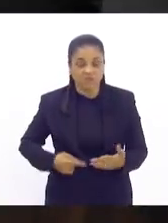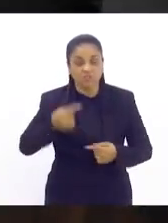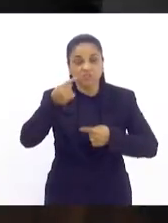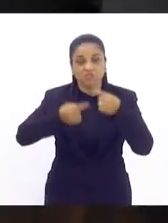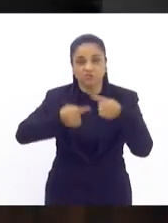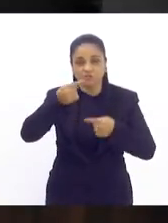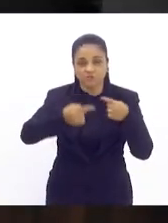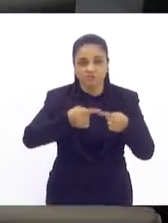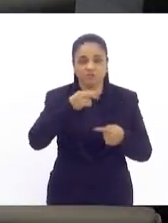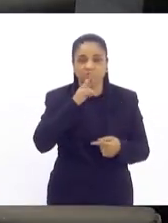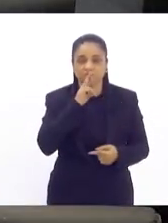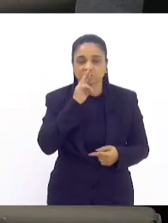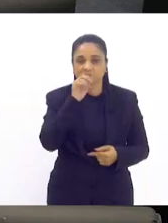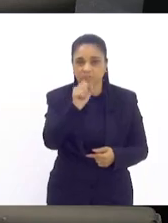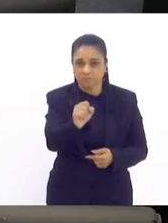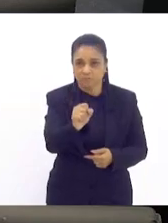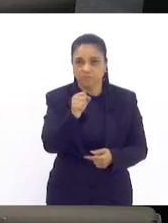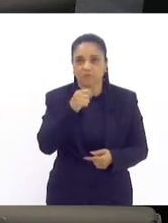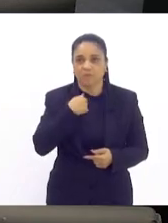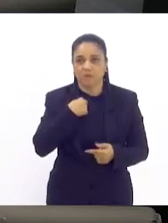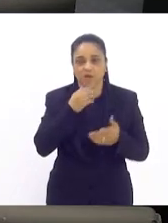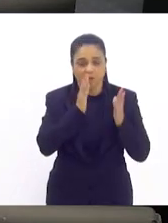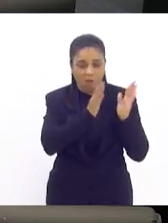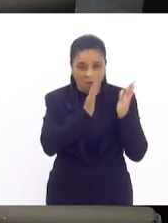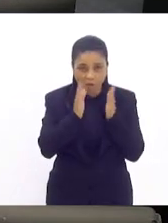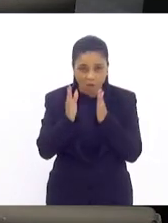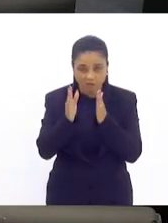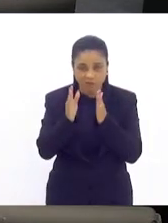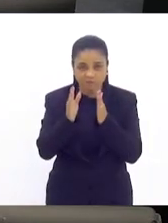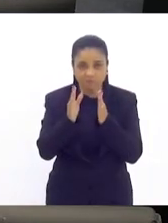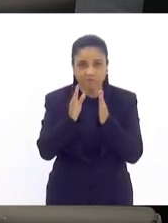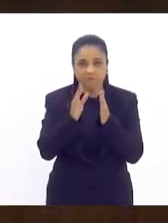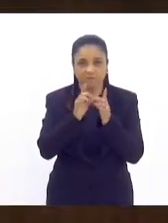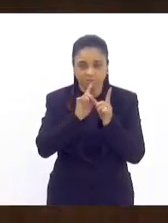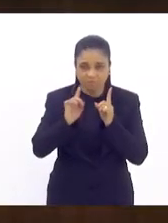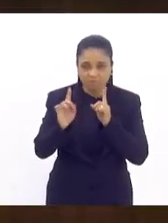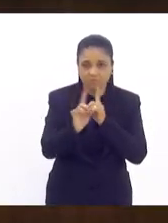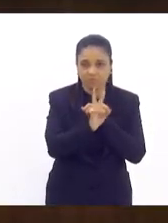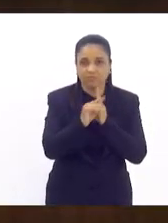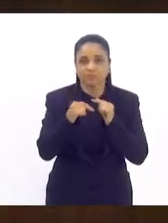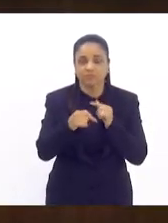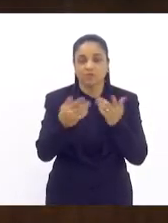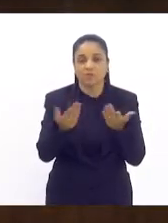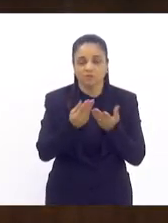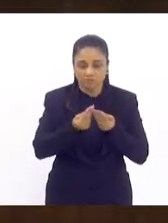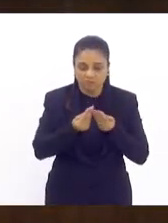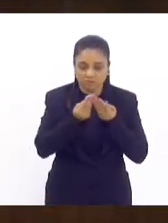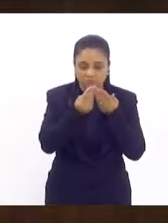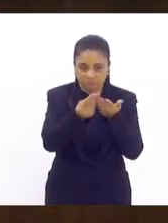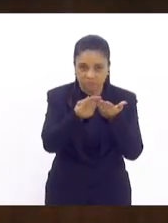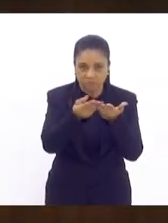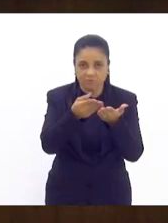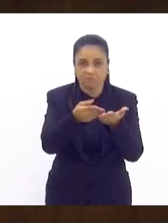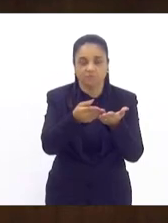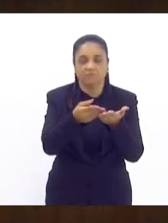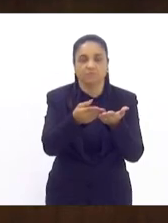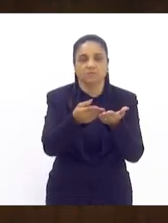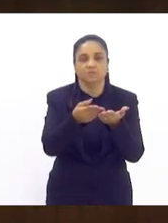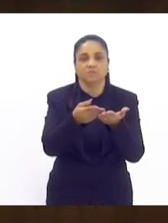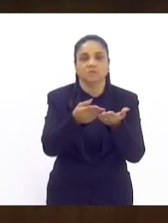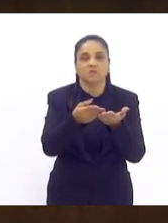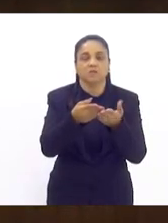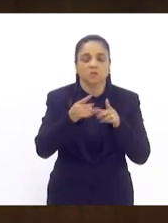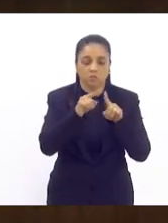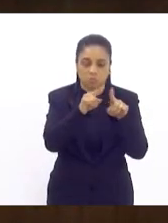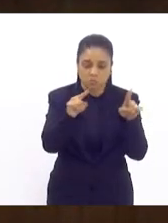Deputado Rodrigo Amorim nosso presente eu sou pela ordem seguinte vou entregar as mãos de você nem ser hoje e chegará ao gabinete todo de deputados